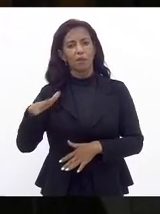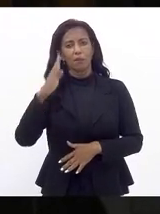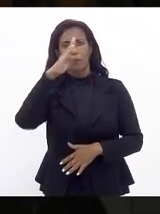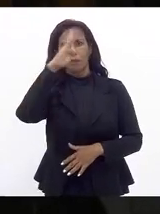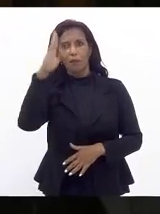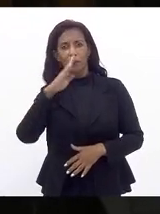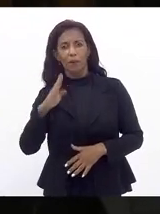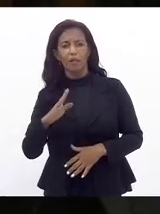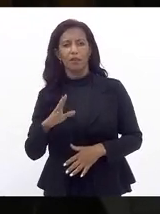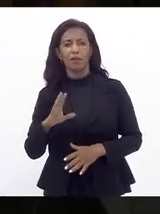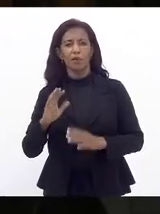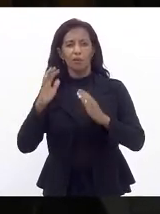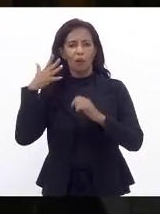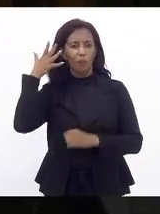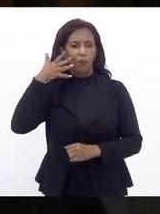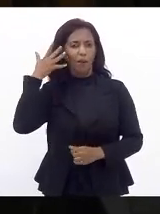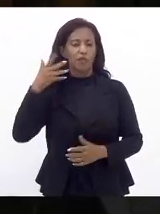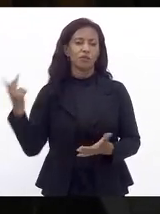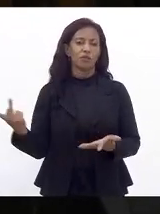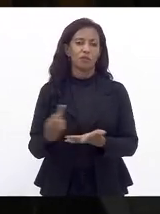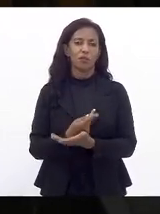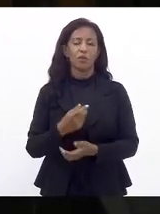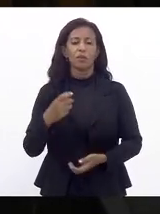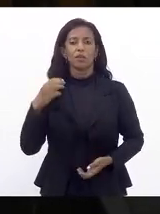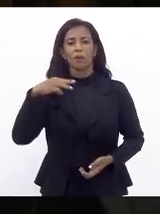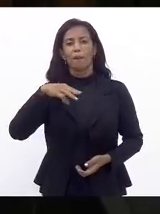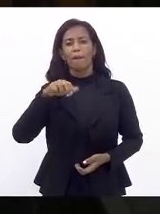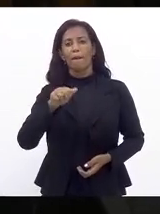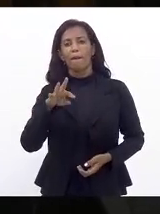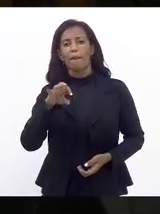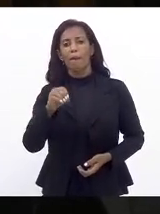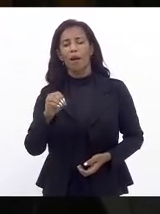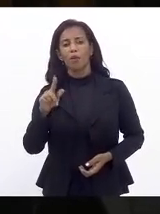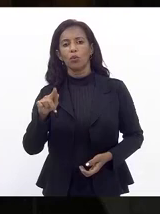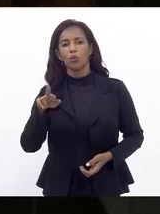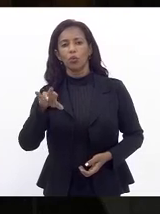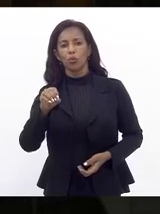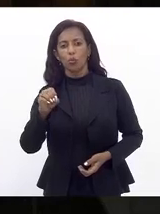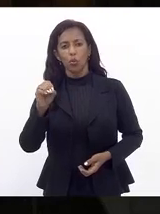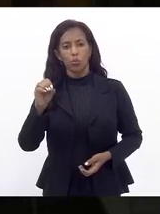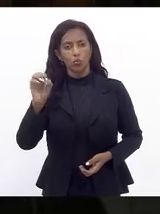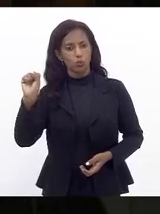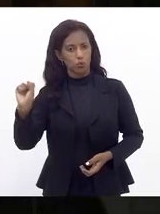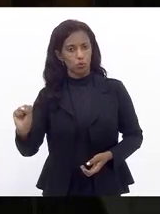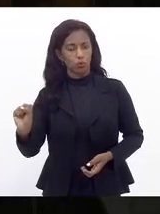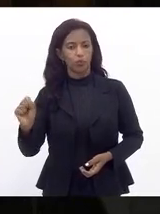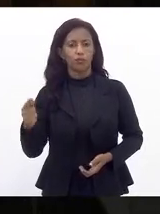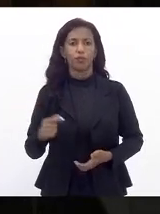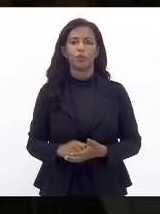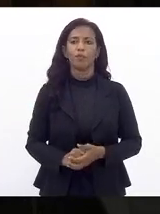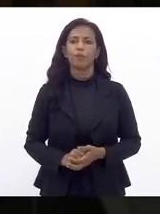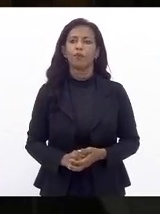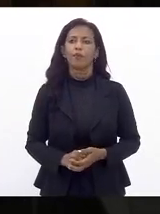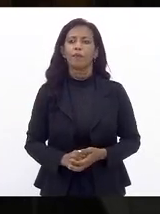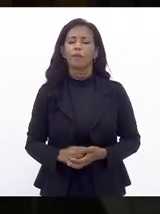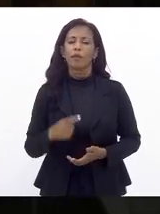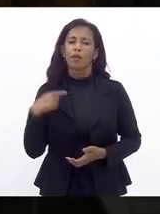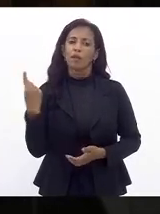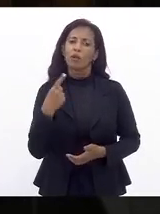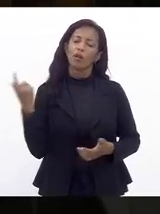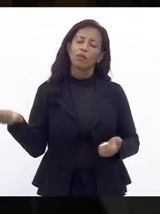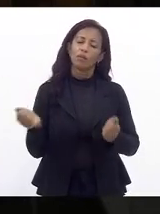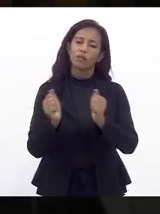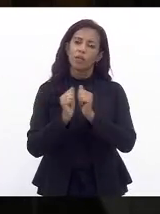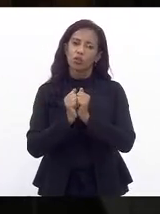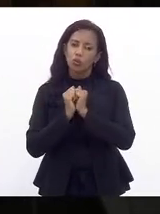grande convenção que acontecerá em novembro em Mato Grosso, e eu tenho certeza, Mato Grosso do Sul, e eu tenho certeza que nós estaremos lá,